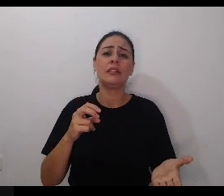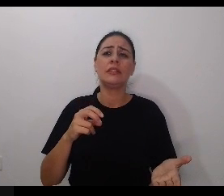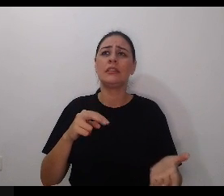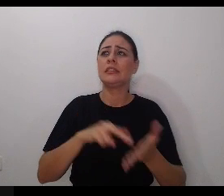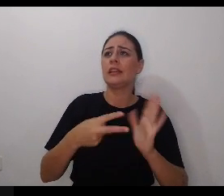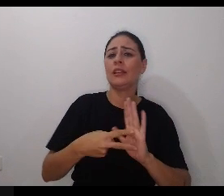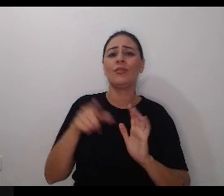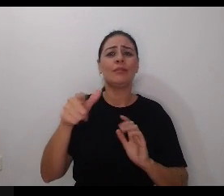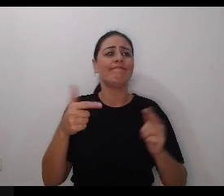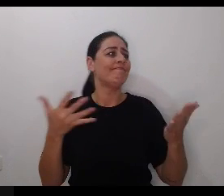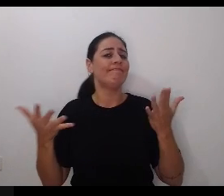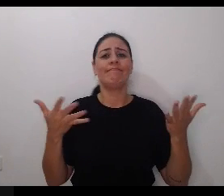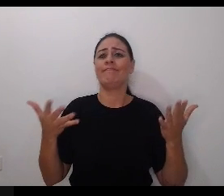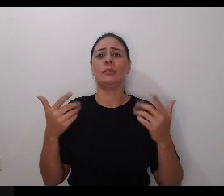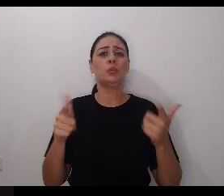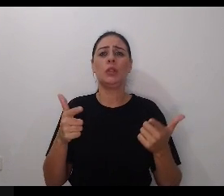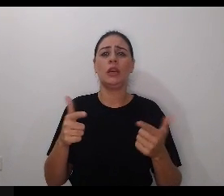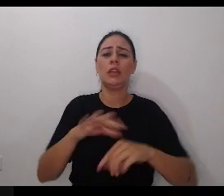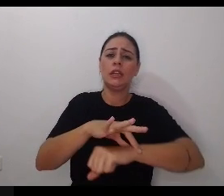na outra semana de manhã. Isso